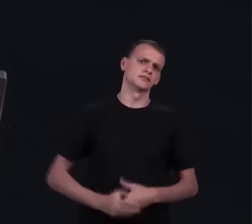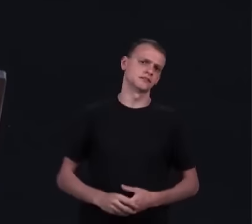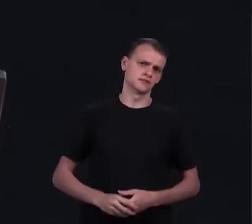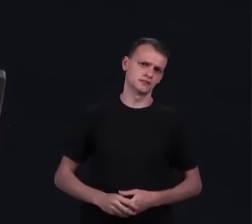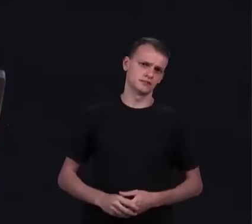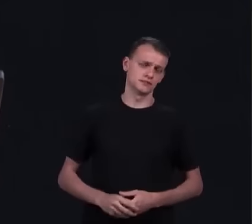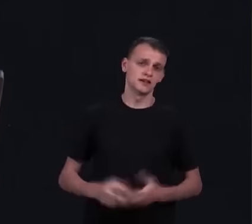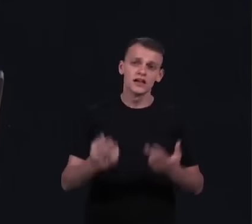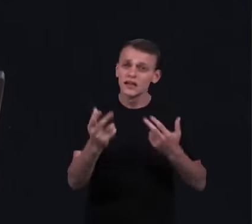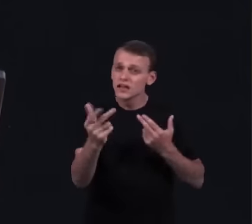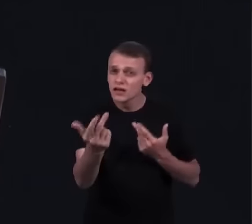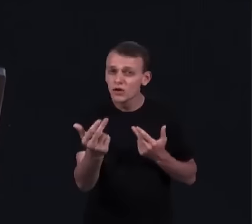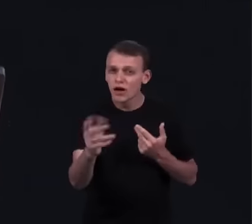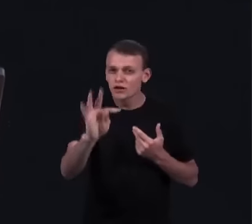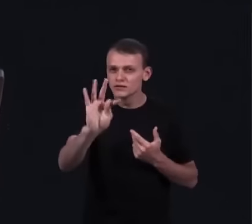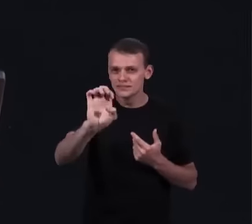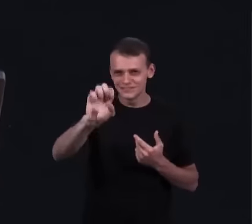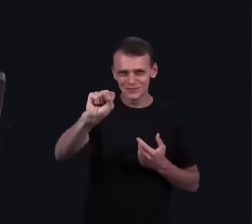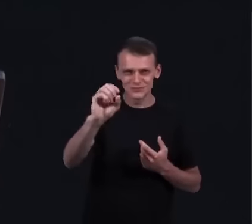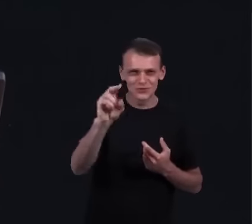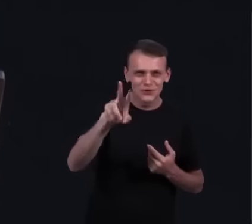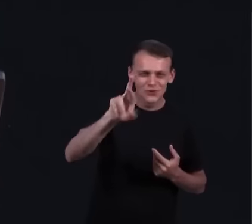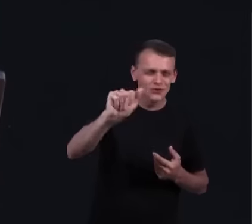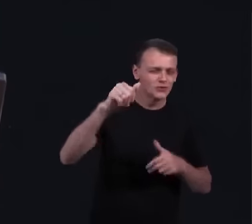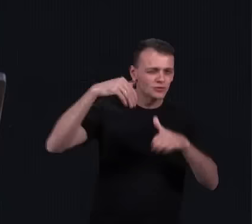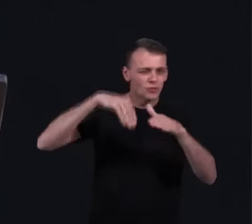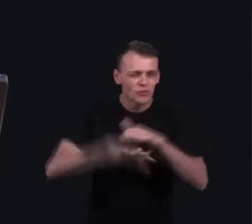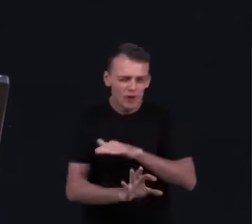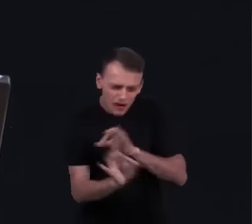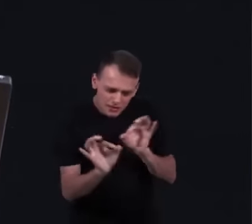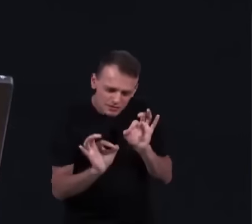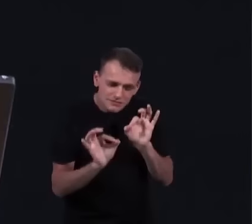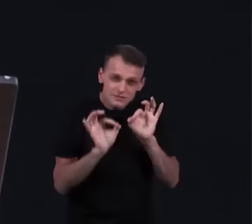Um tesouro está sempre bem guardado.